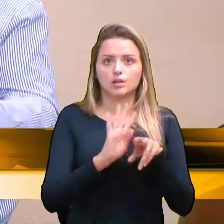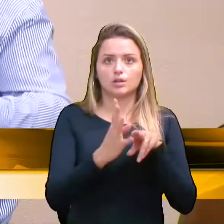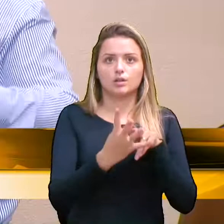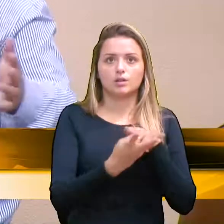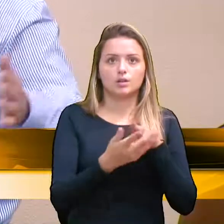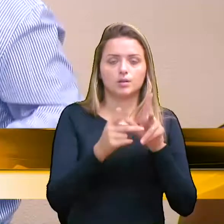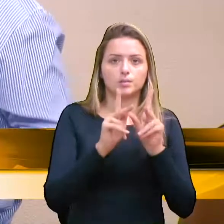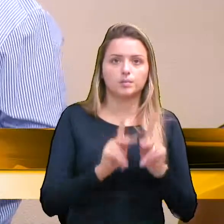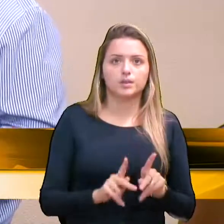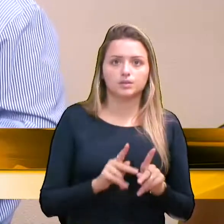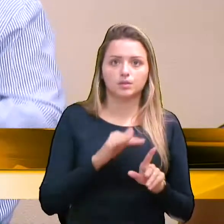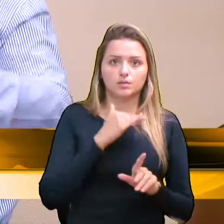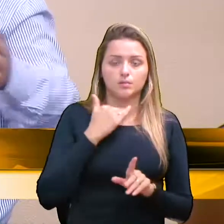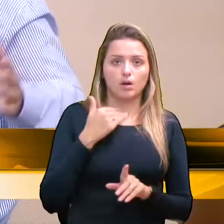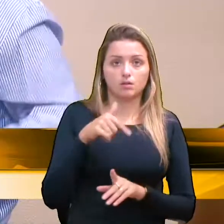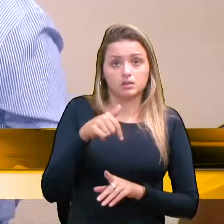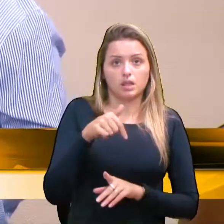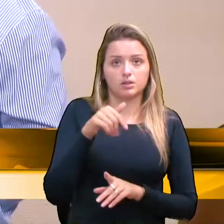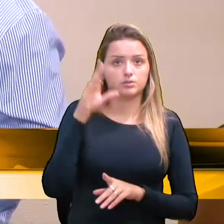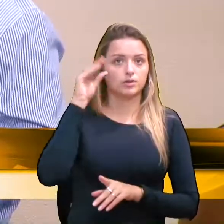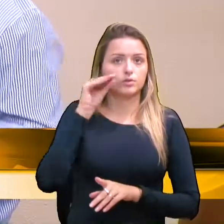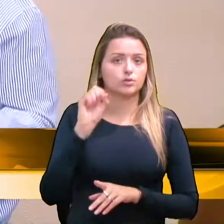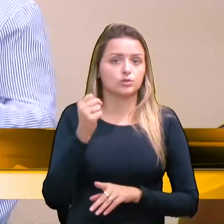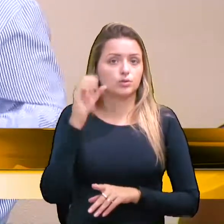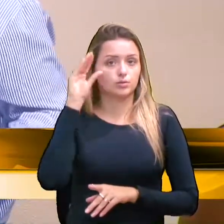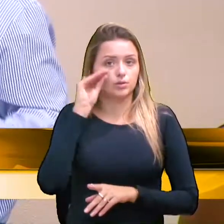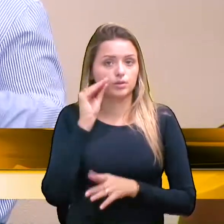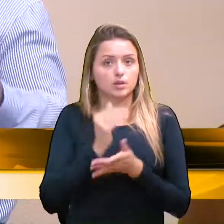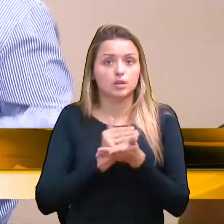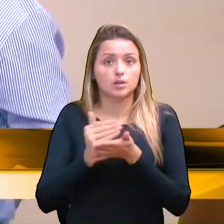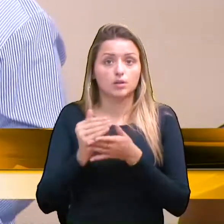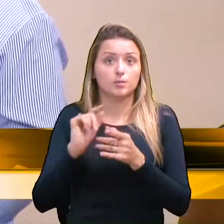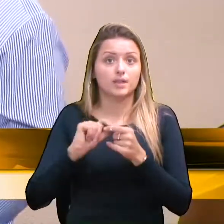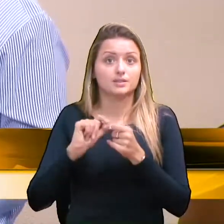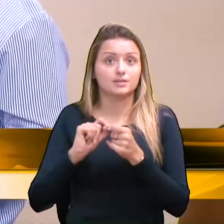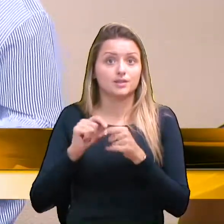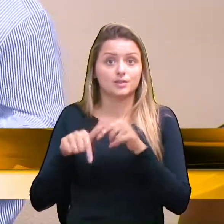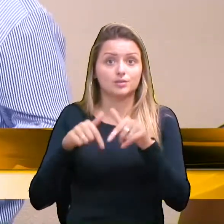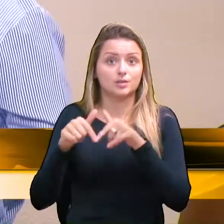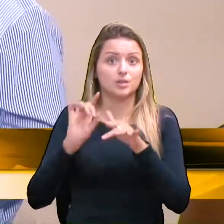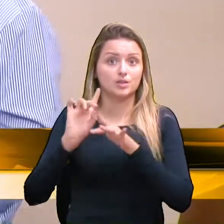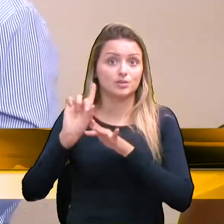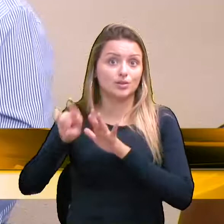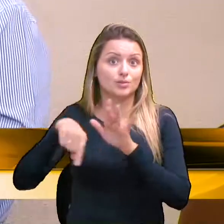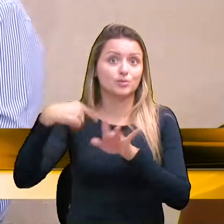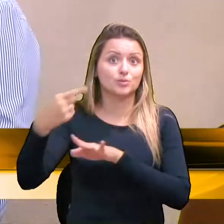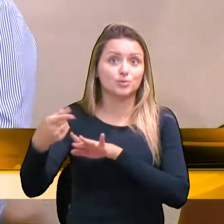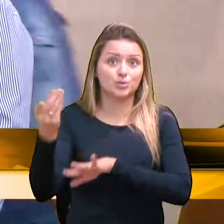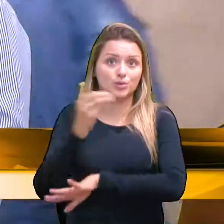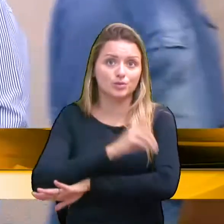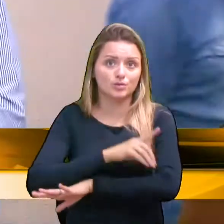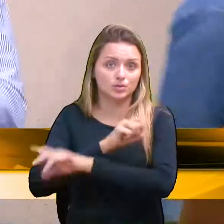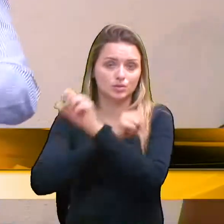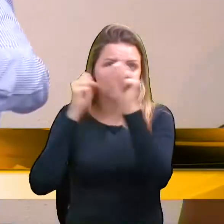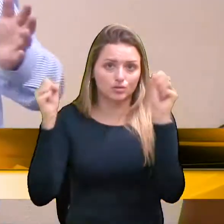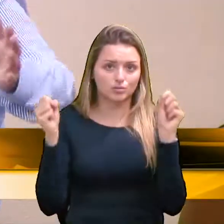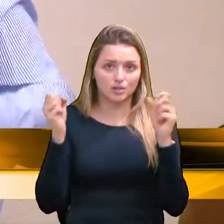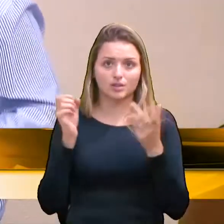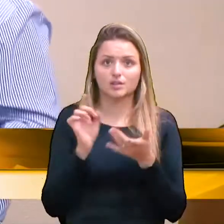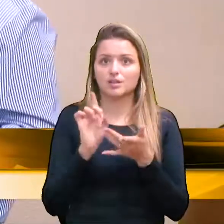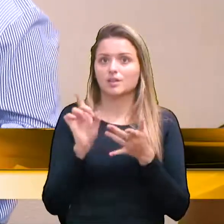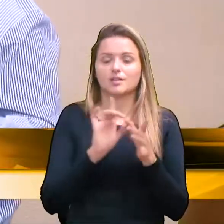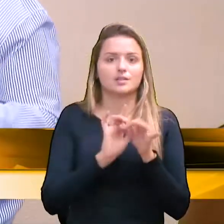5, 6, 7 horas da noite e começa fazer o trabalho no outro dia às 8 da manhã, 9 da manhã. Então, assim, libero para a